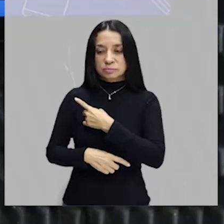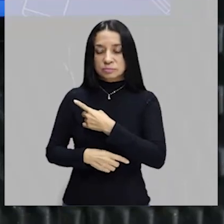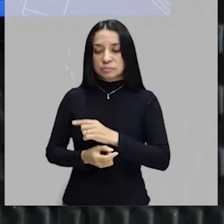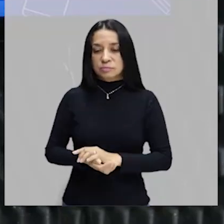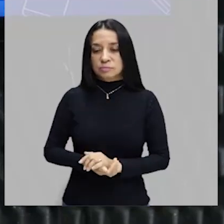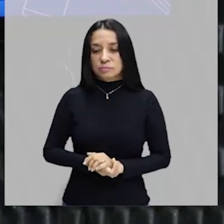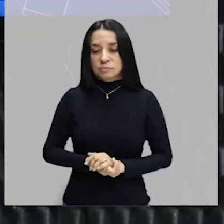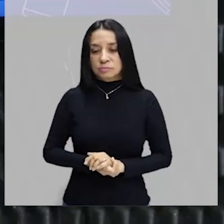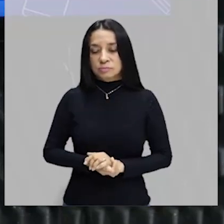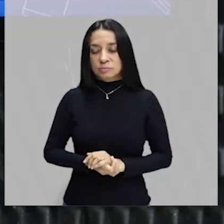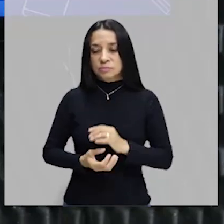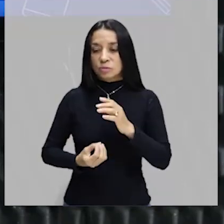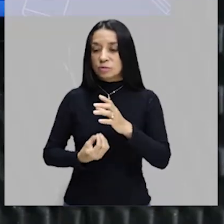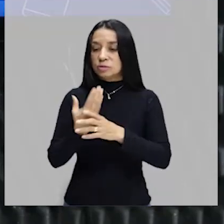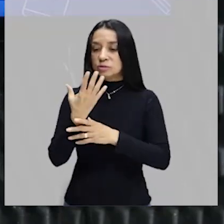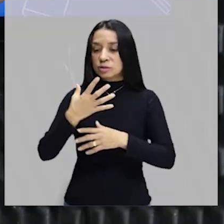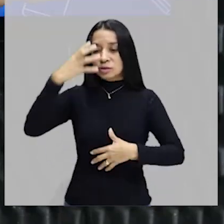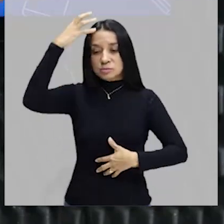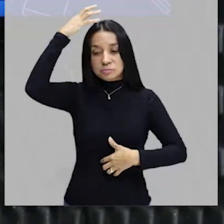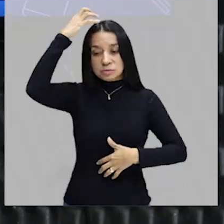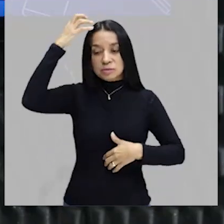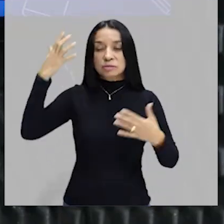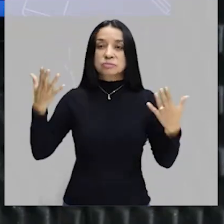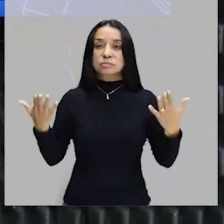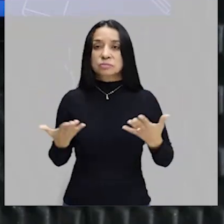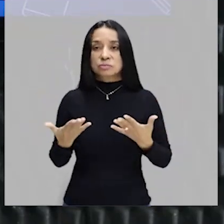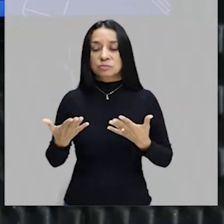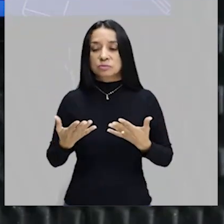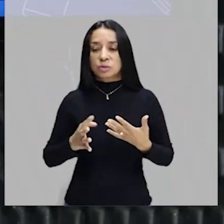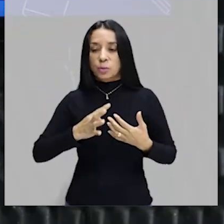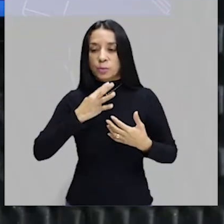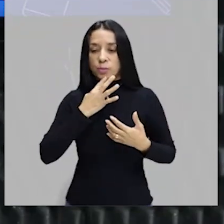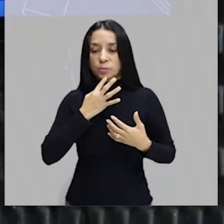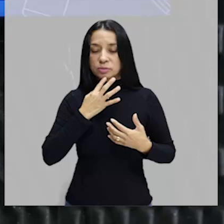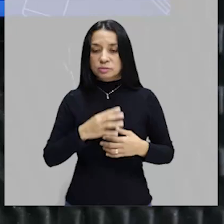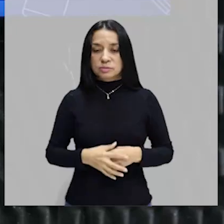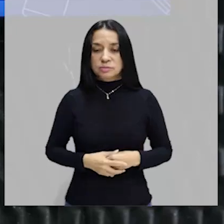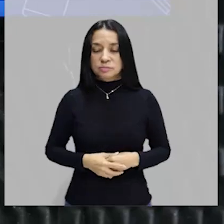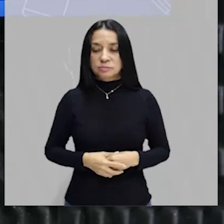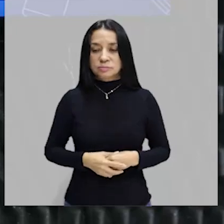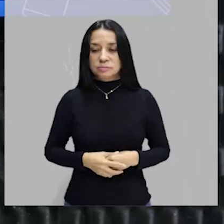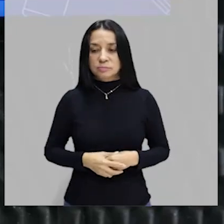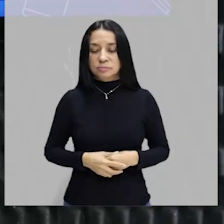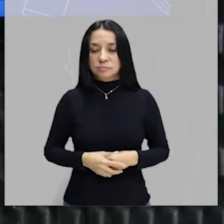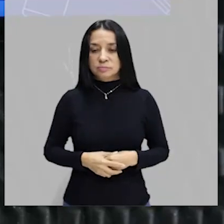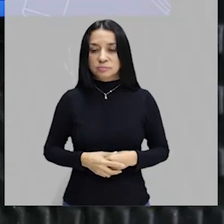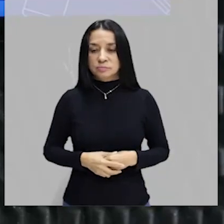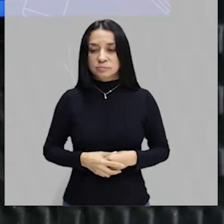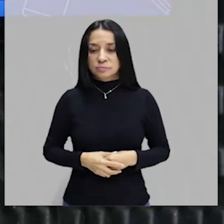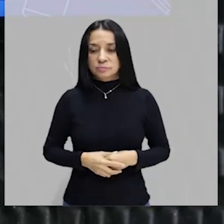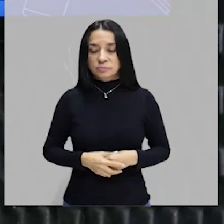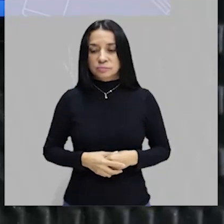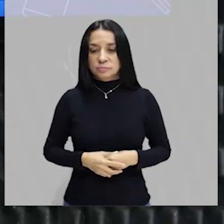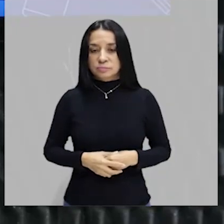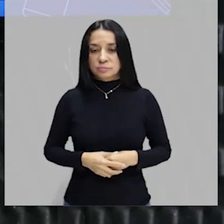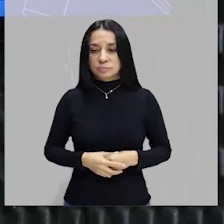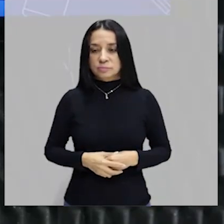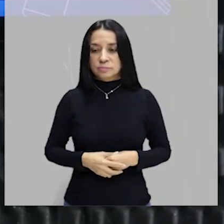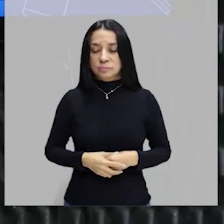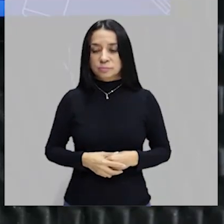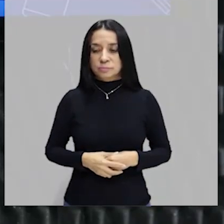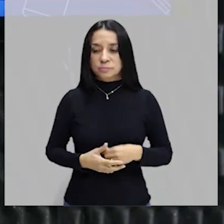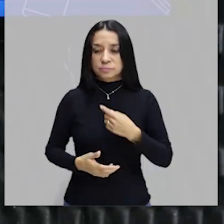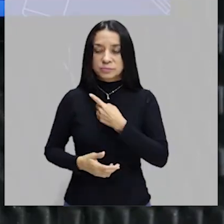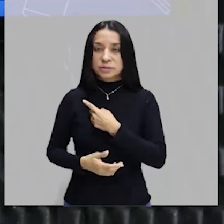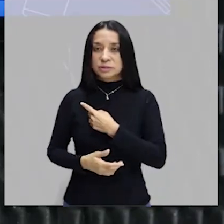originado os macacos atuais, né? Os que vocês conhecem. Inclusive no caso do chimpanzé. Ele